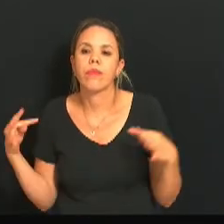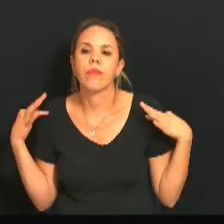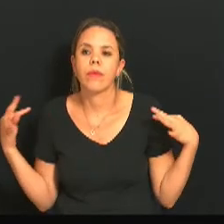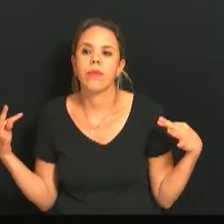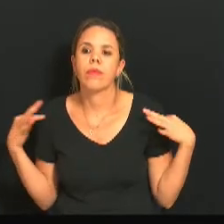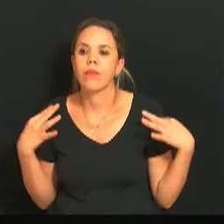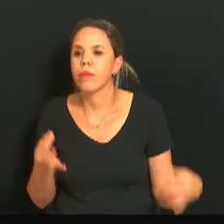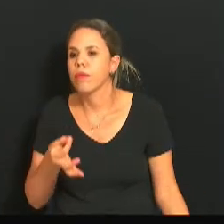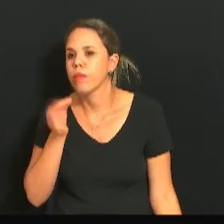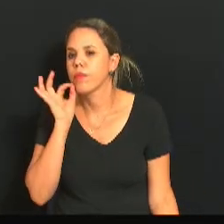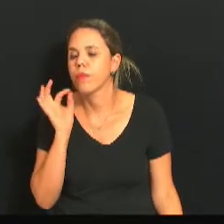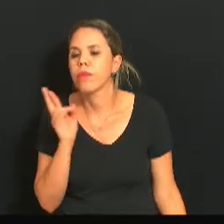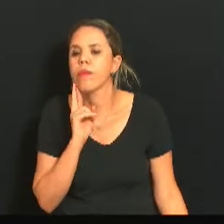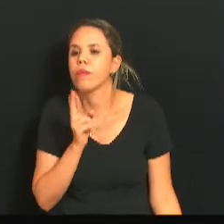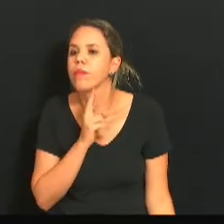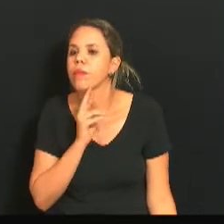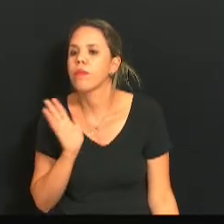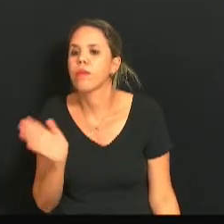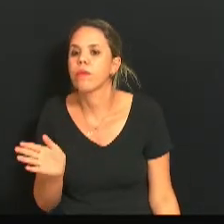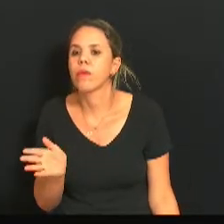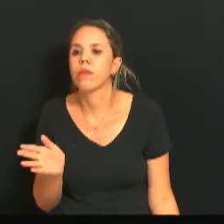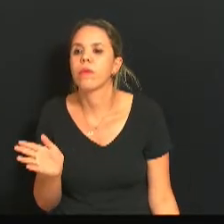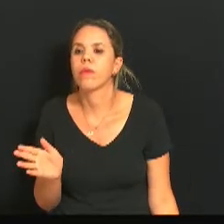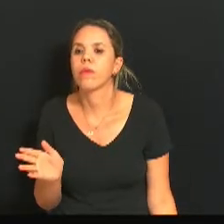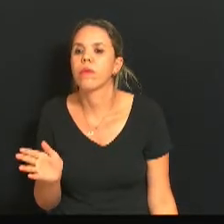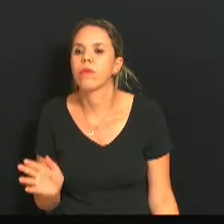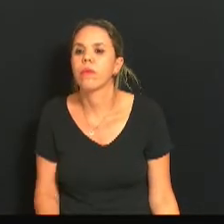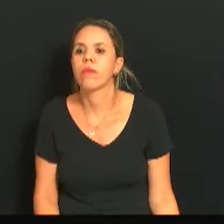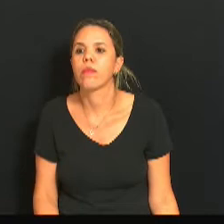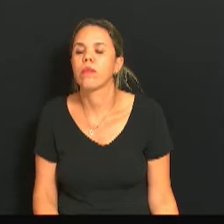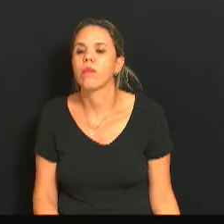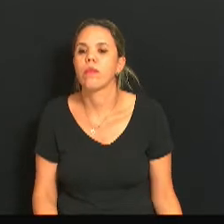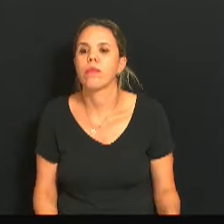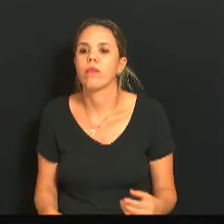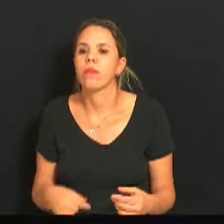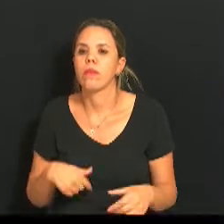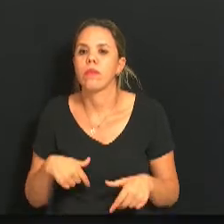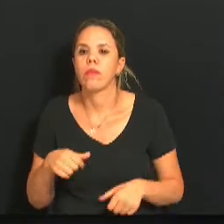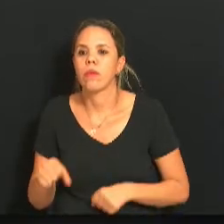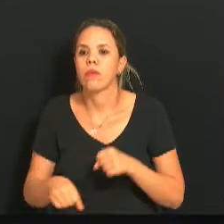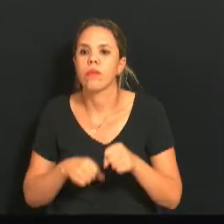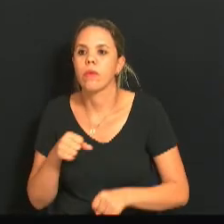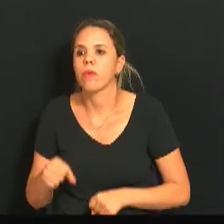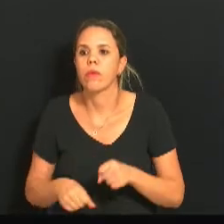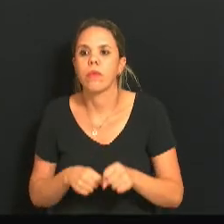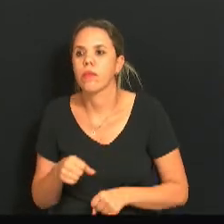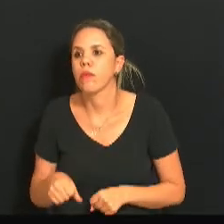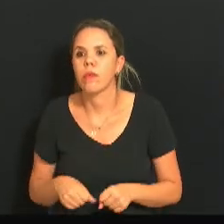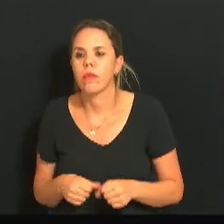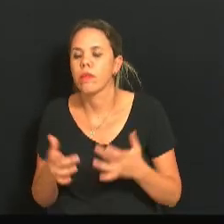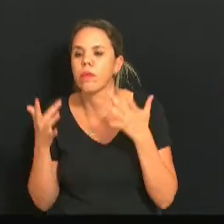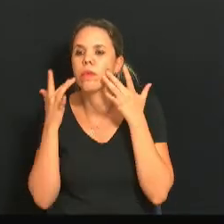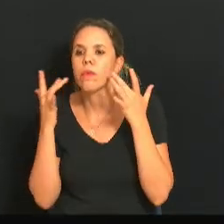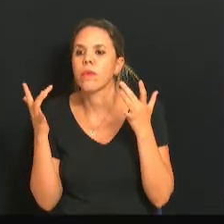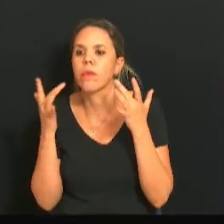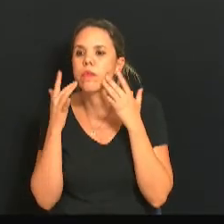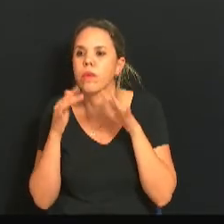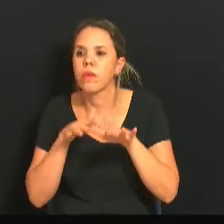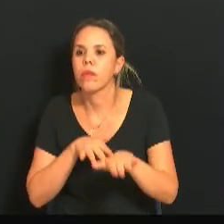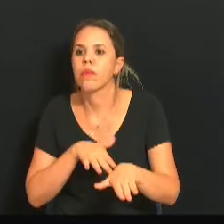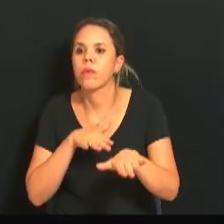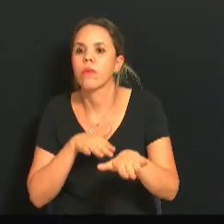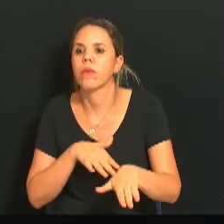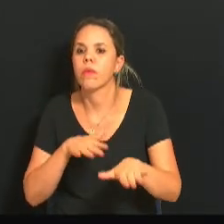café lanchonete é ciclovia não que a de arena o estacionamento